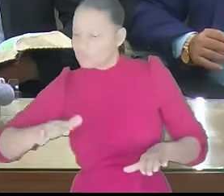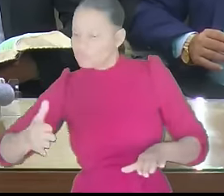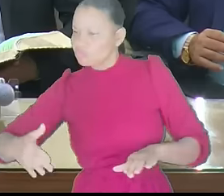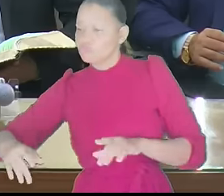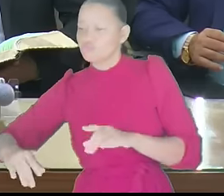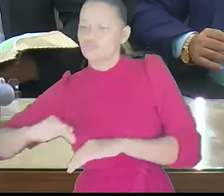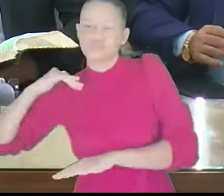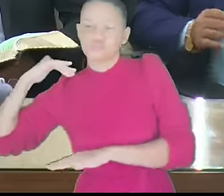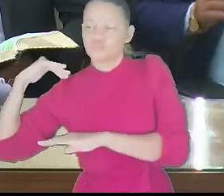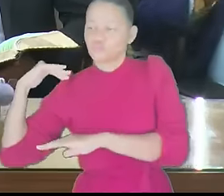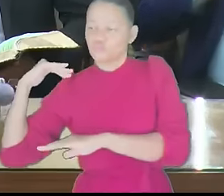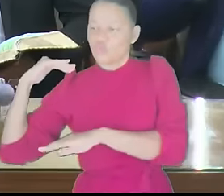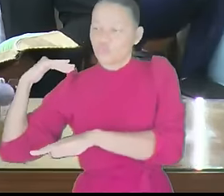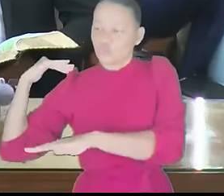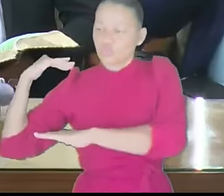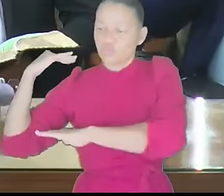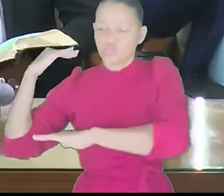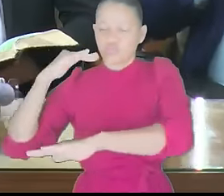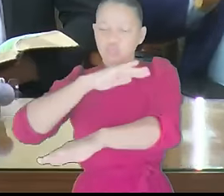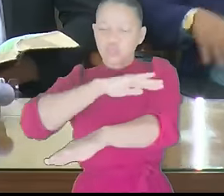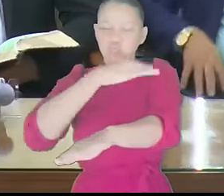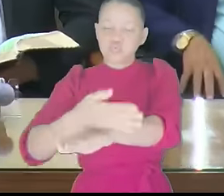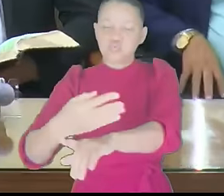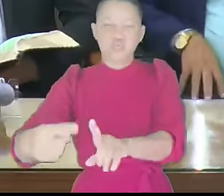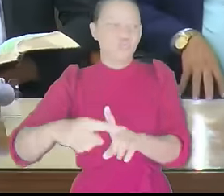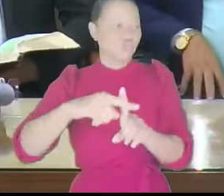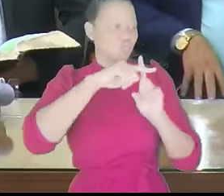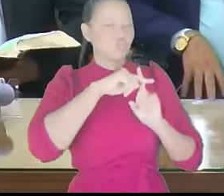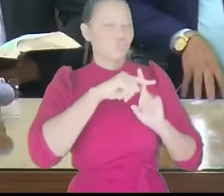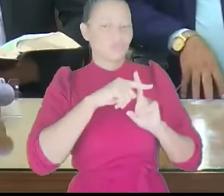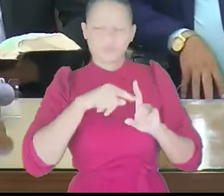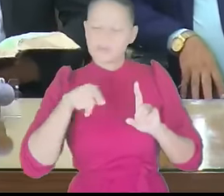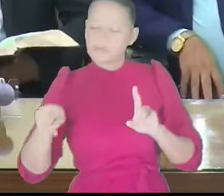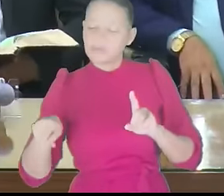da sepultura é bem próximo, como está no Evangelho de São João.